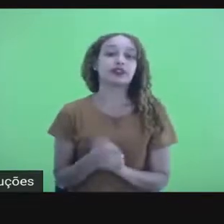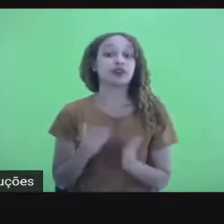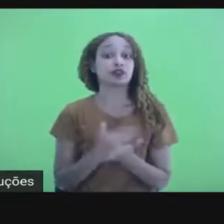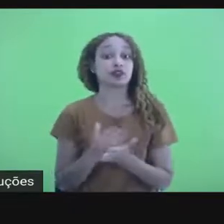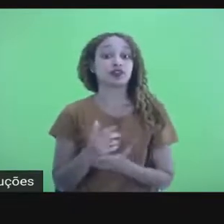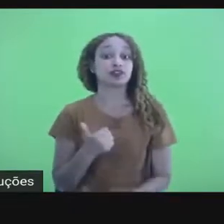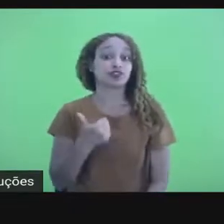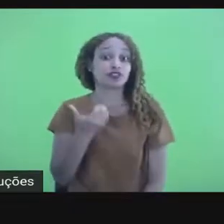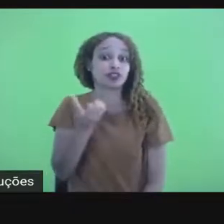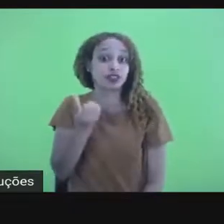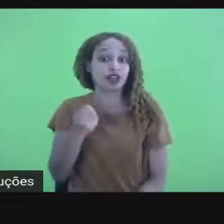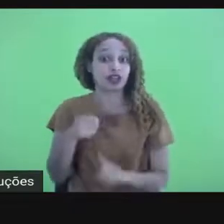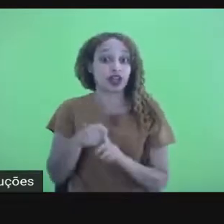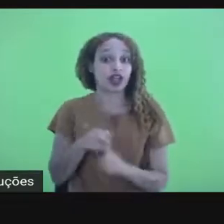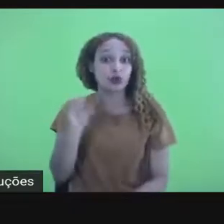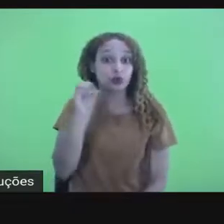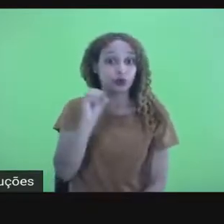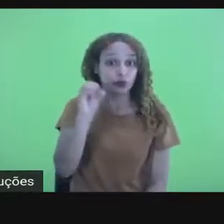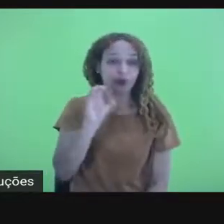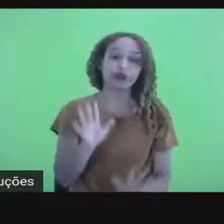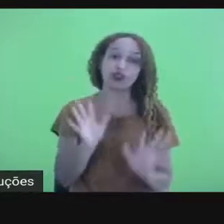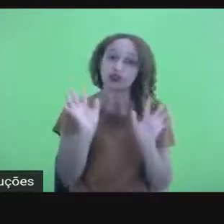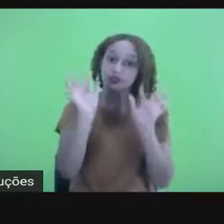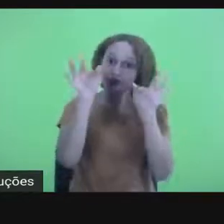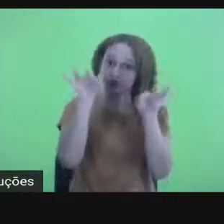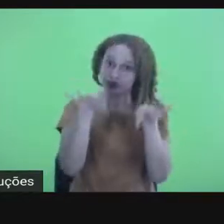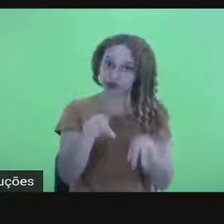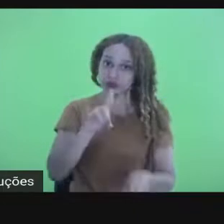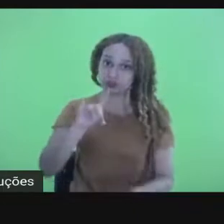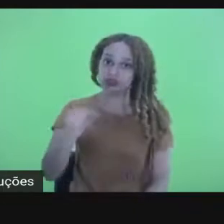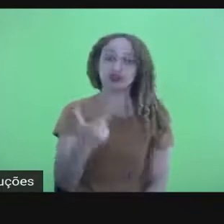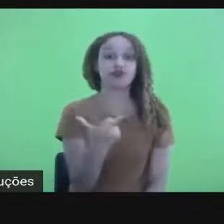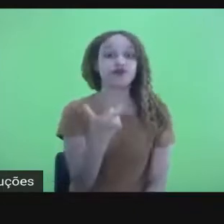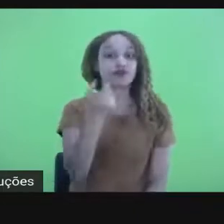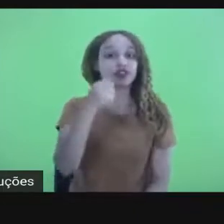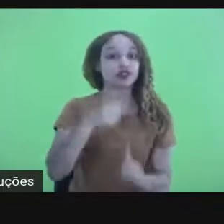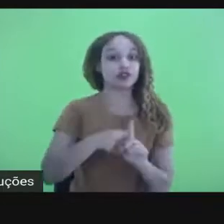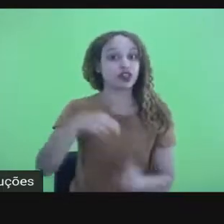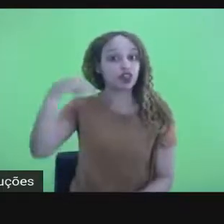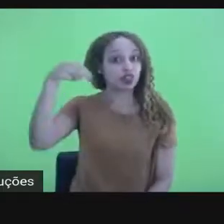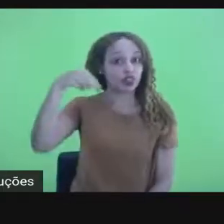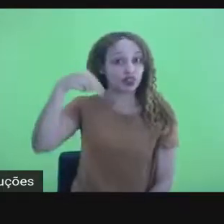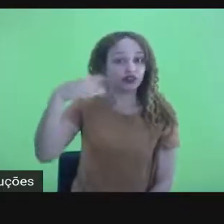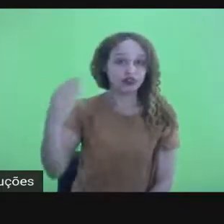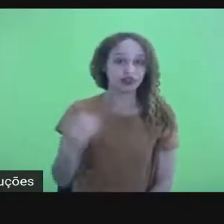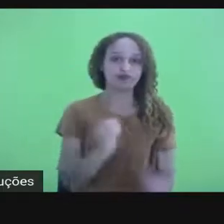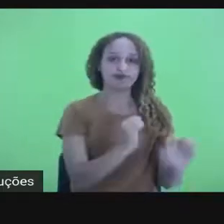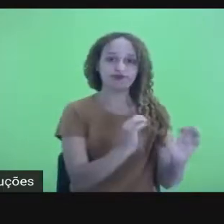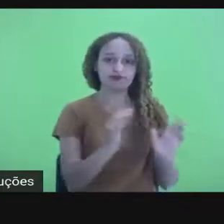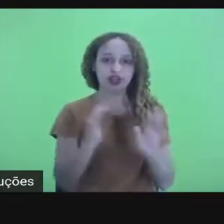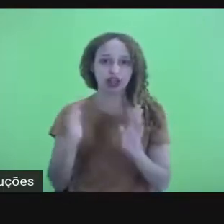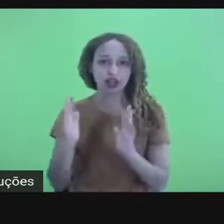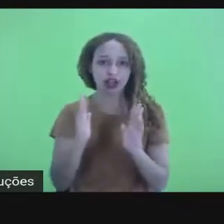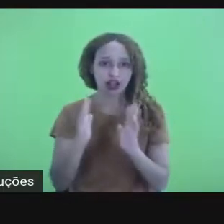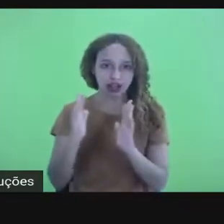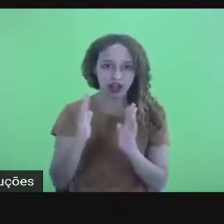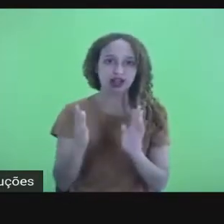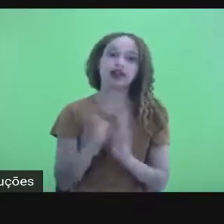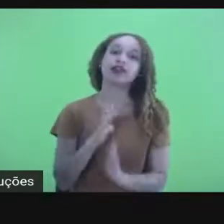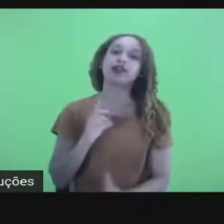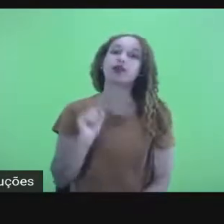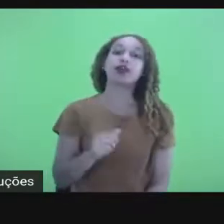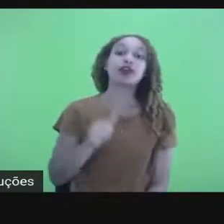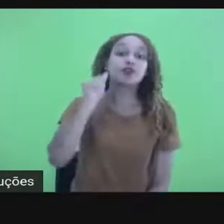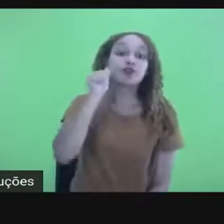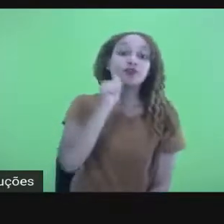outubro. E o ciclo se encerra com uma última mesa no dia 20 de novembro. Os ciclos são inteiramente ministrados por mulheres,